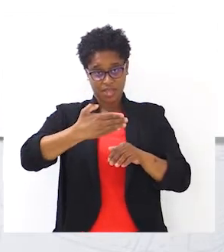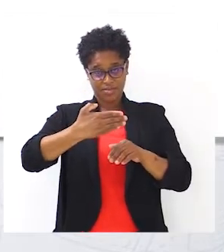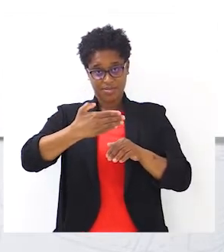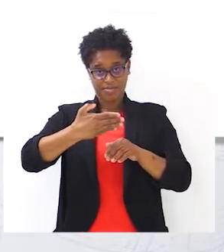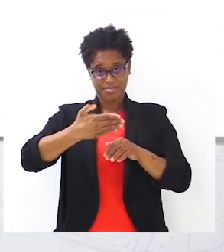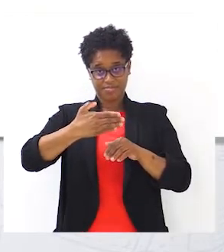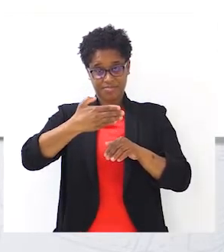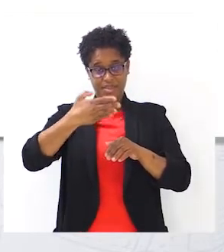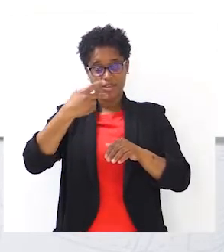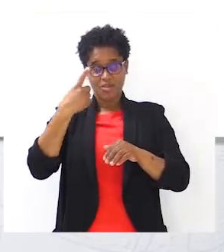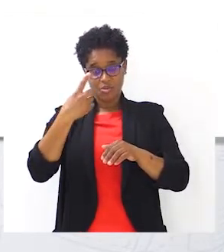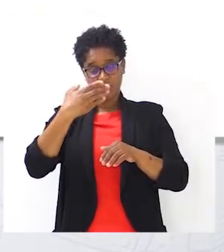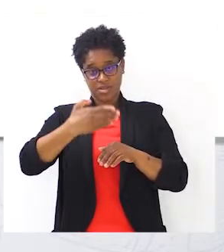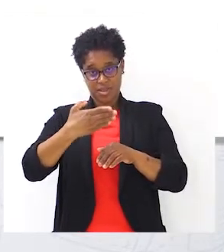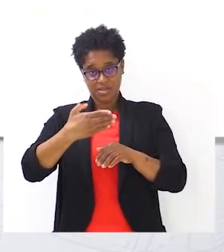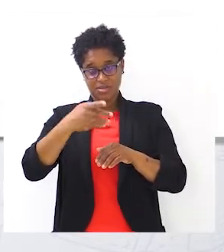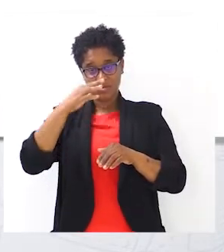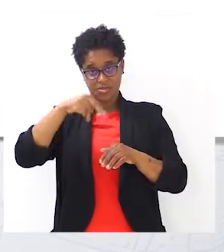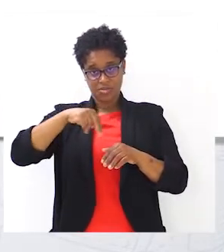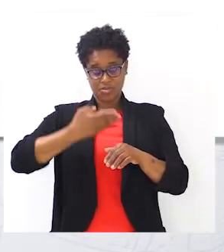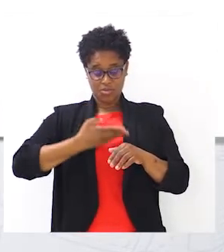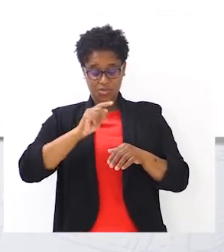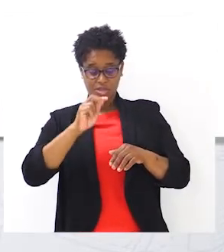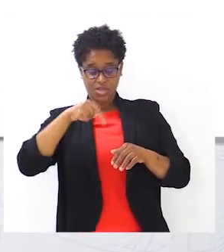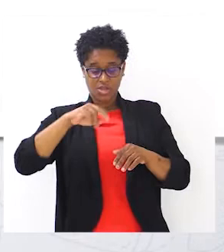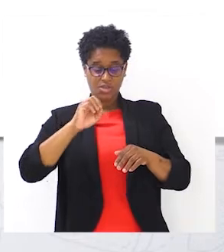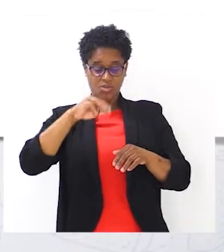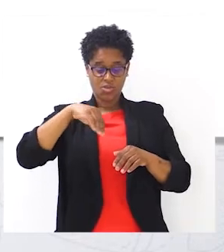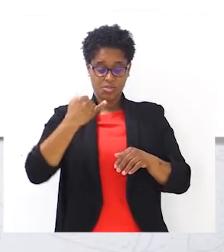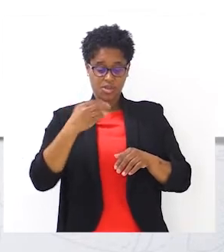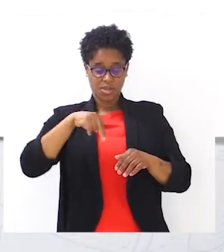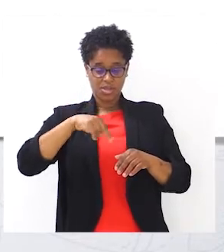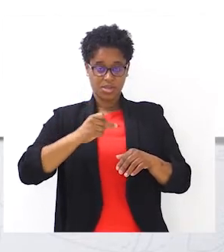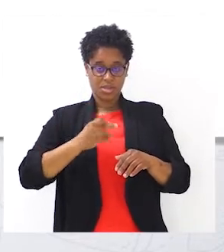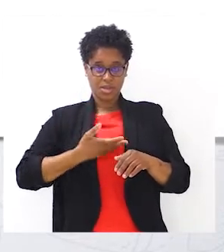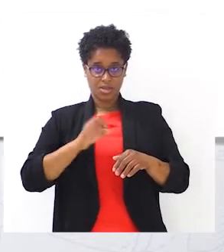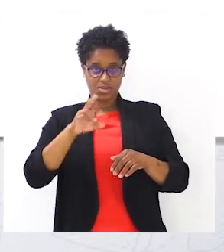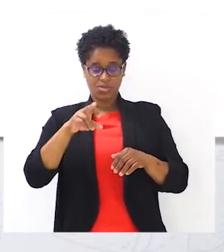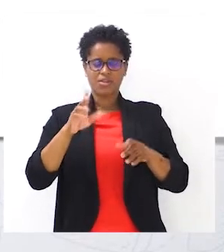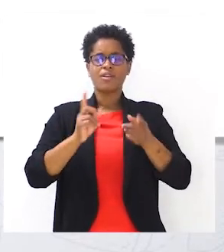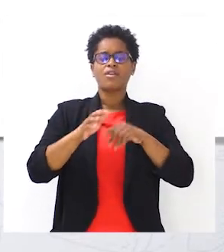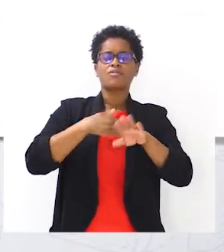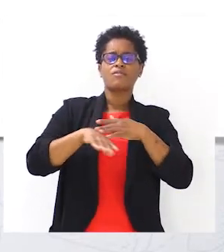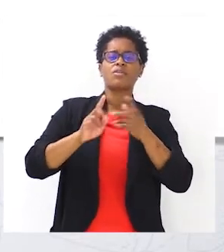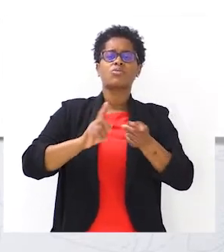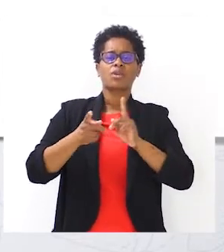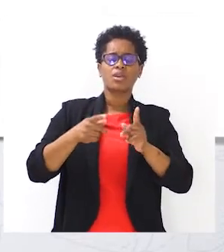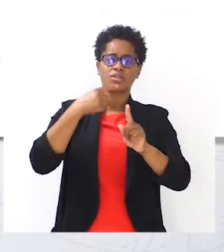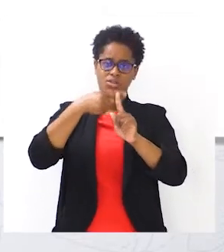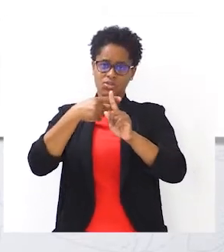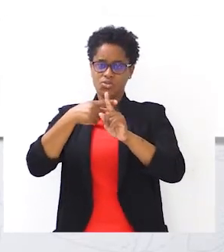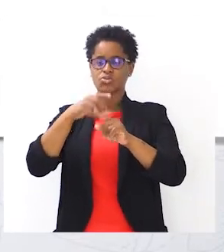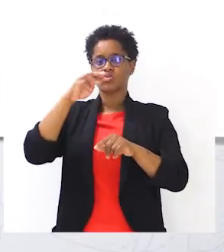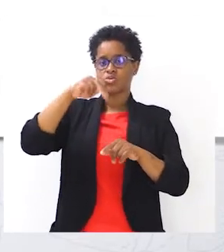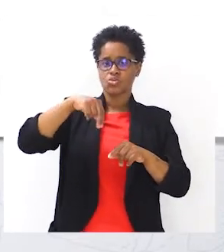mantemos o denominador, não é? E vamos fazer o quê? Vamos adicionar os numeradores.